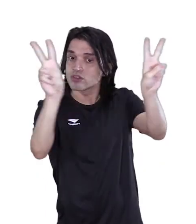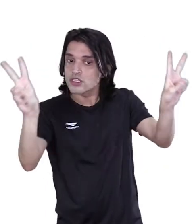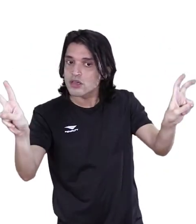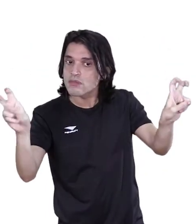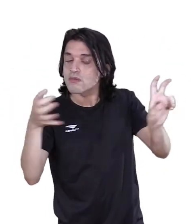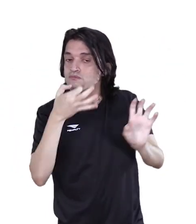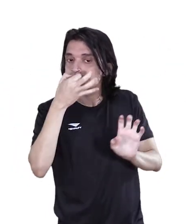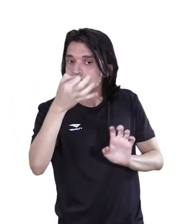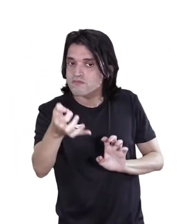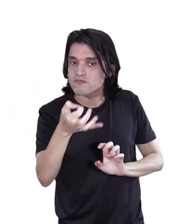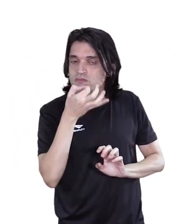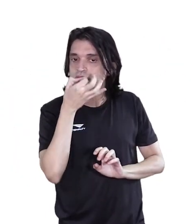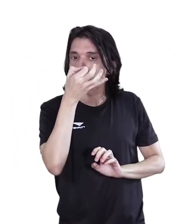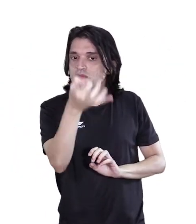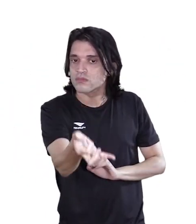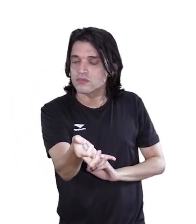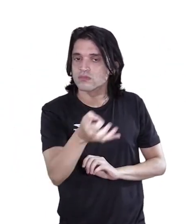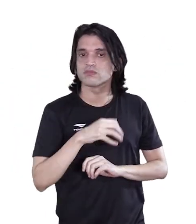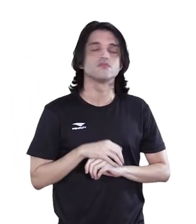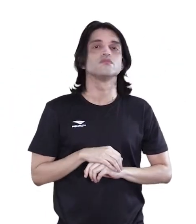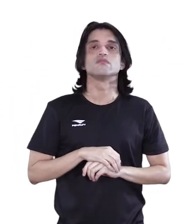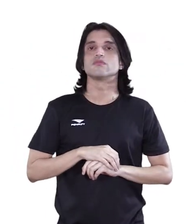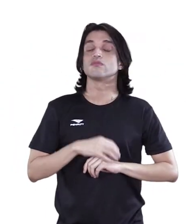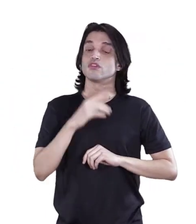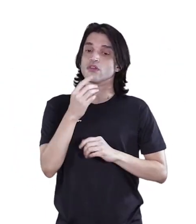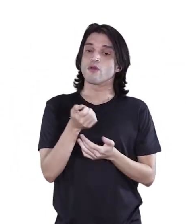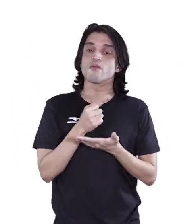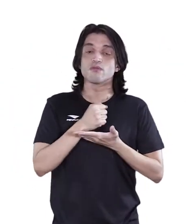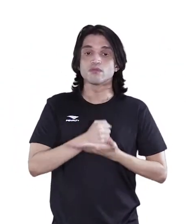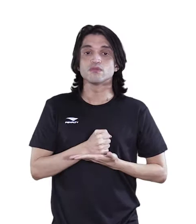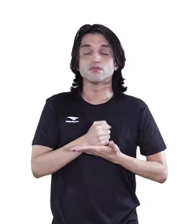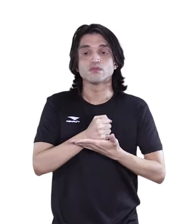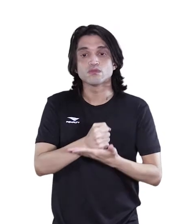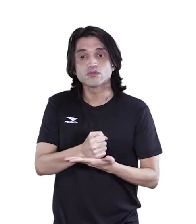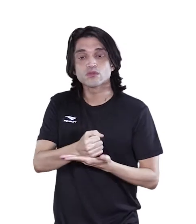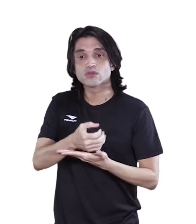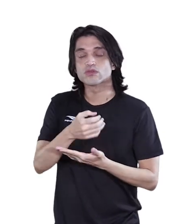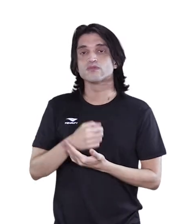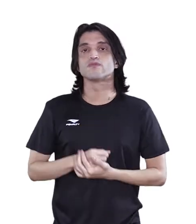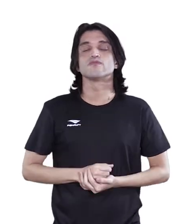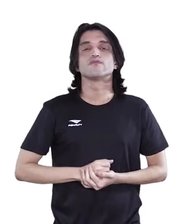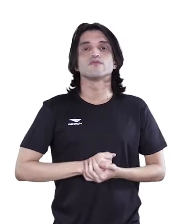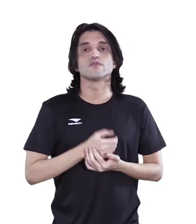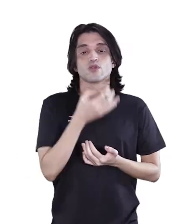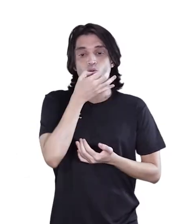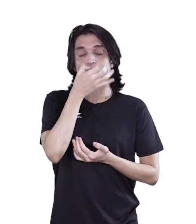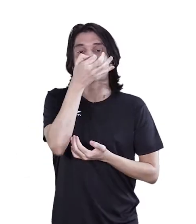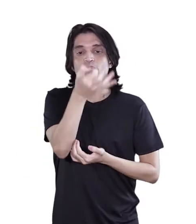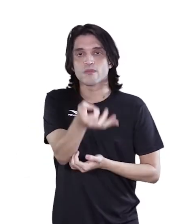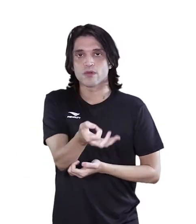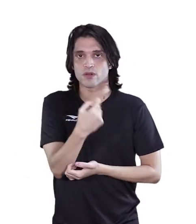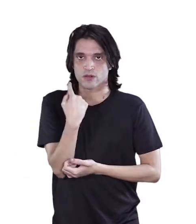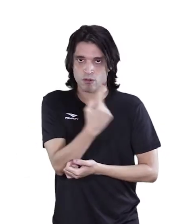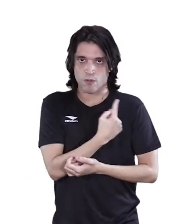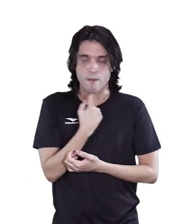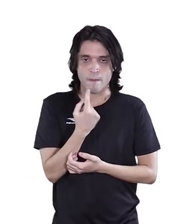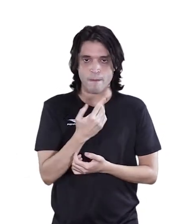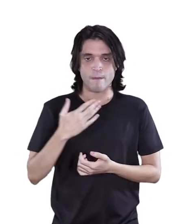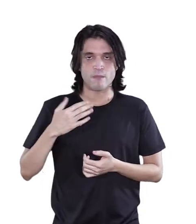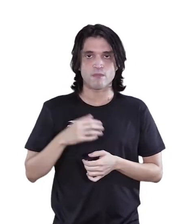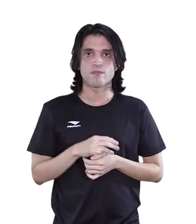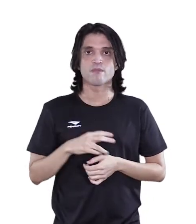desenvolvendo ideias que possam fundamentar nosso ponto de vista. Você deve